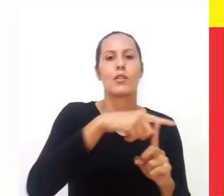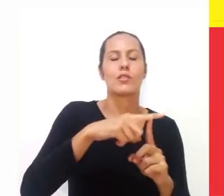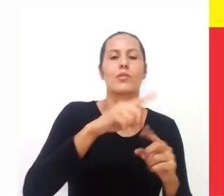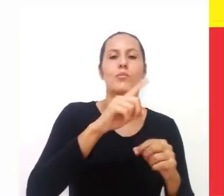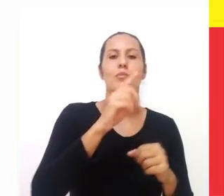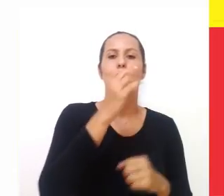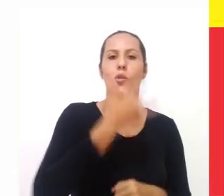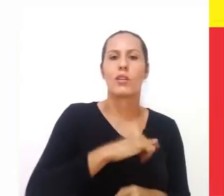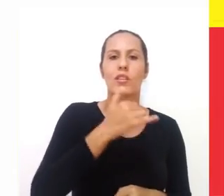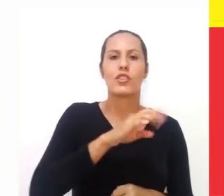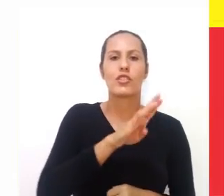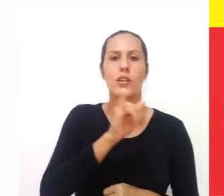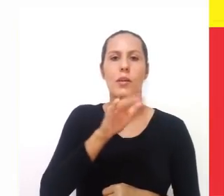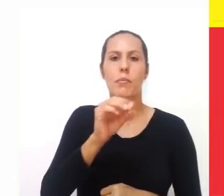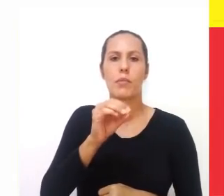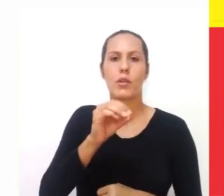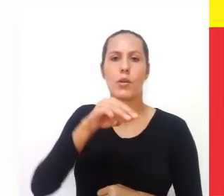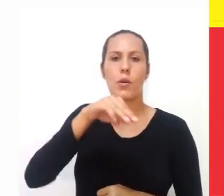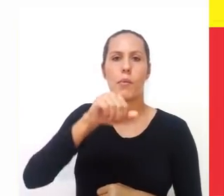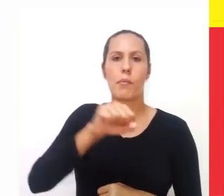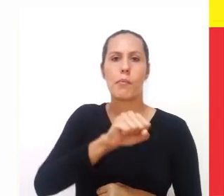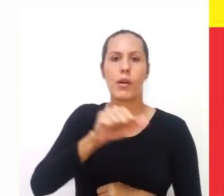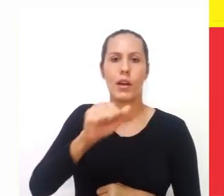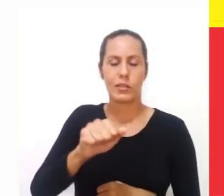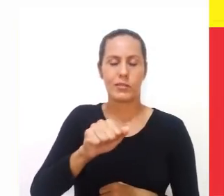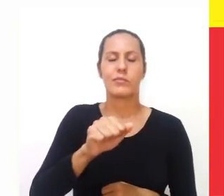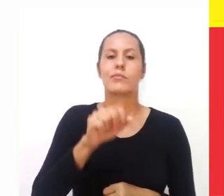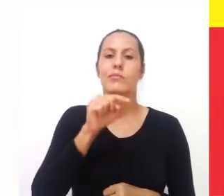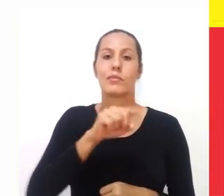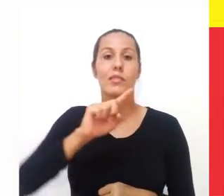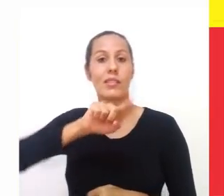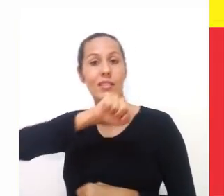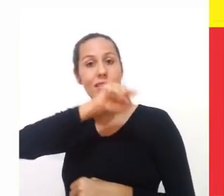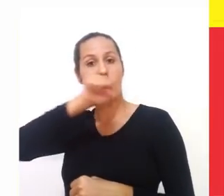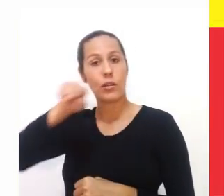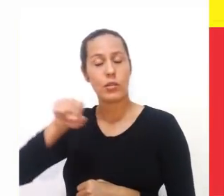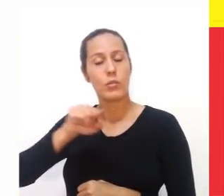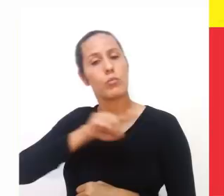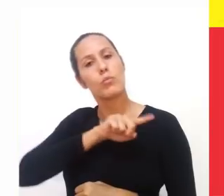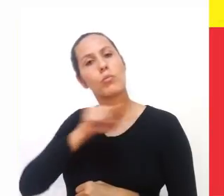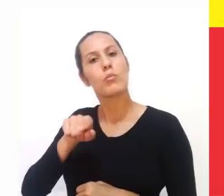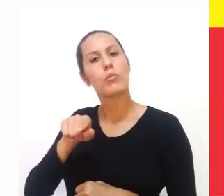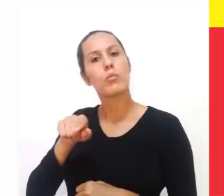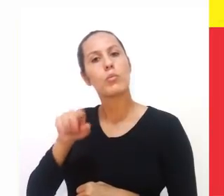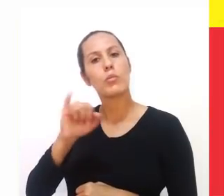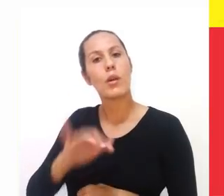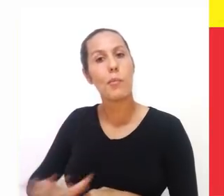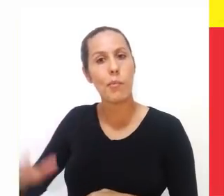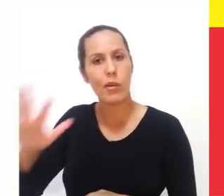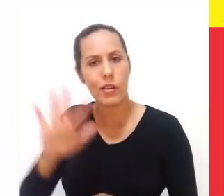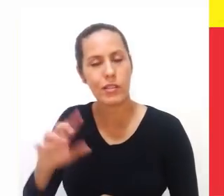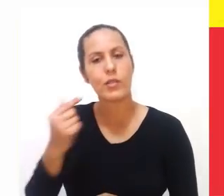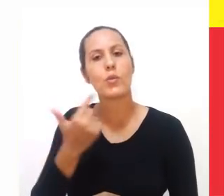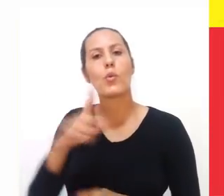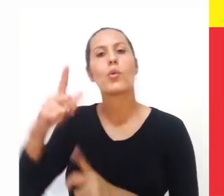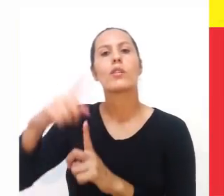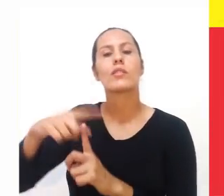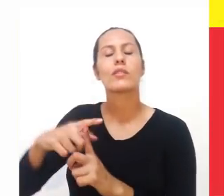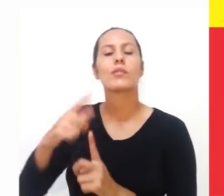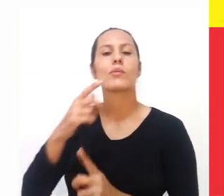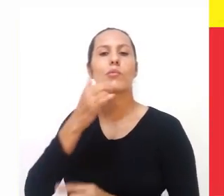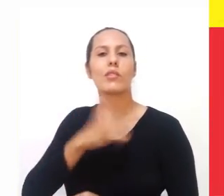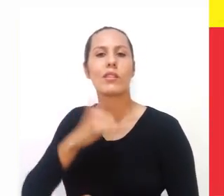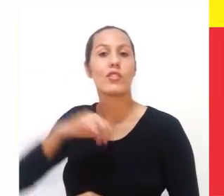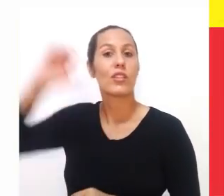como energia de biomassa, né, na produção, né, de óleos e tal. E ao lado dela, você vê outra fonte